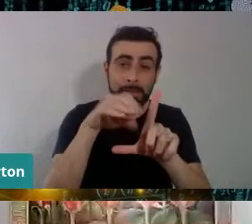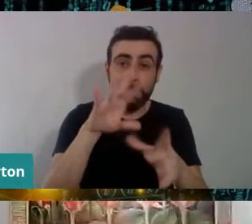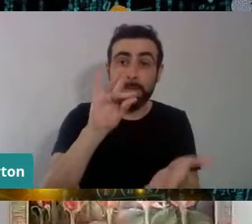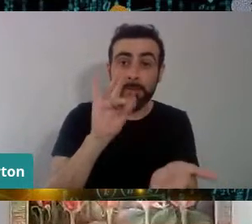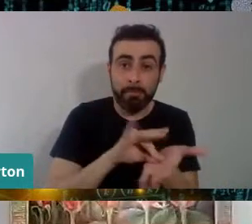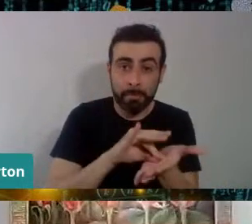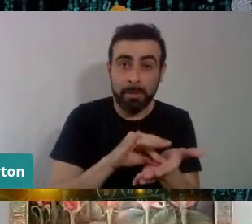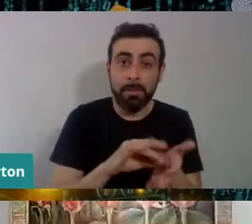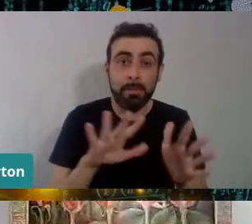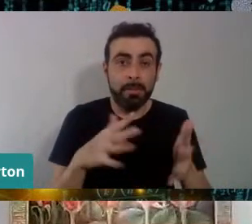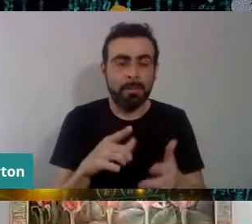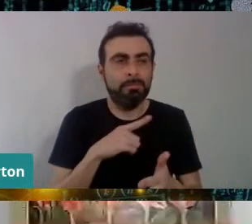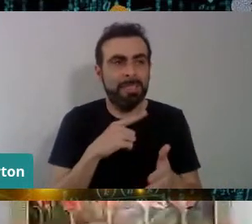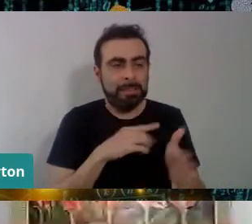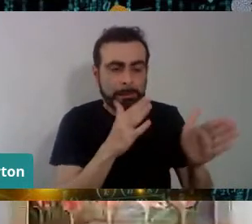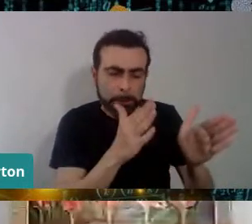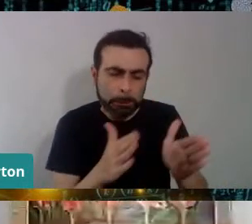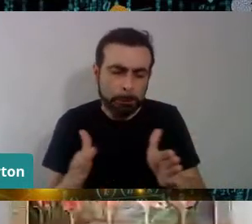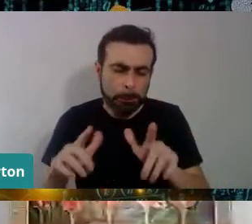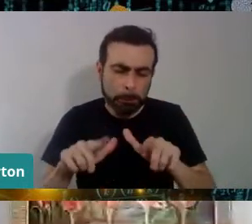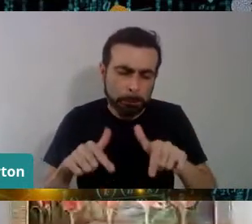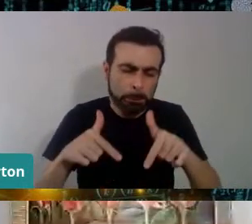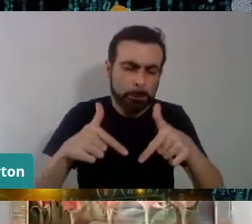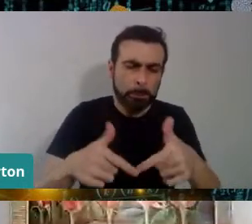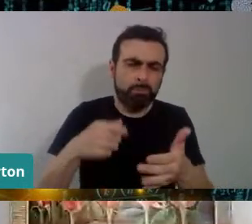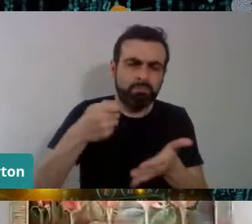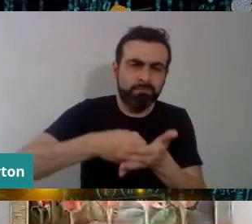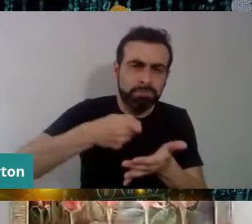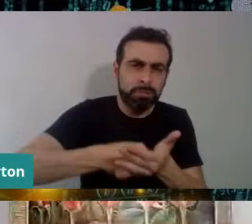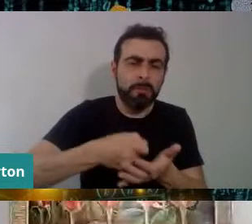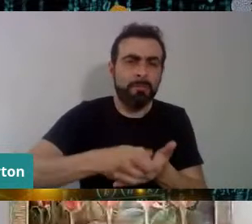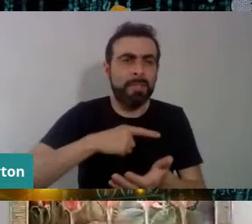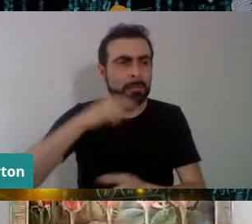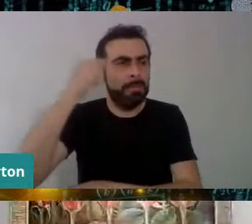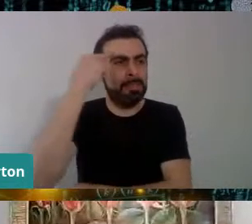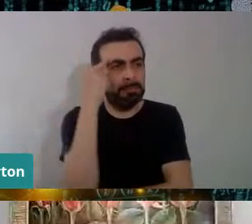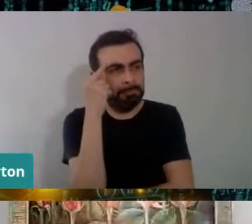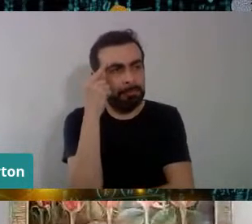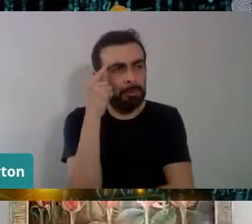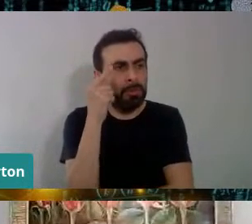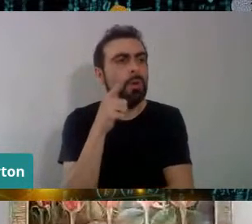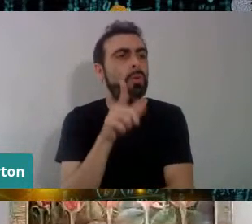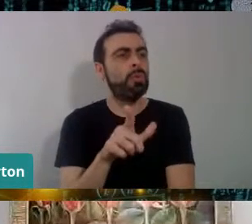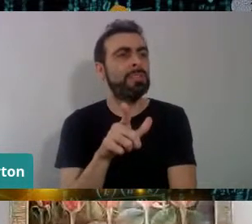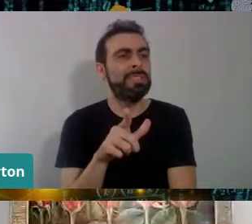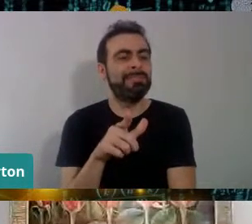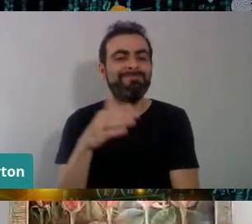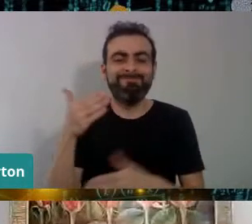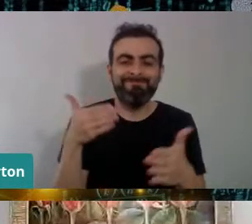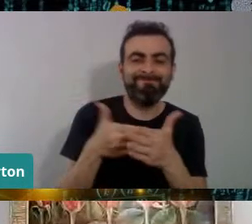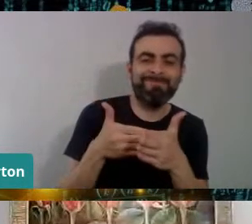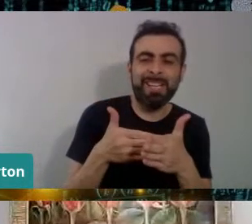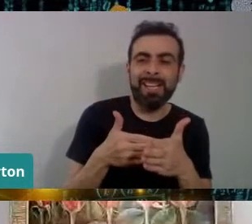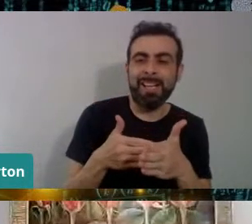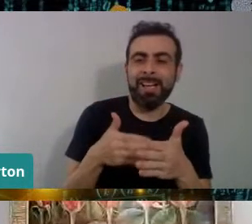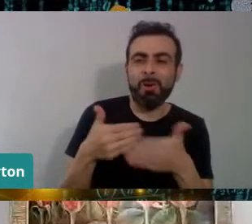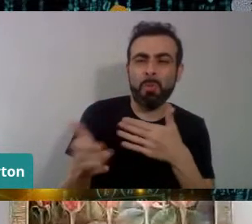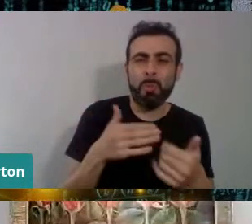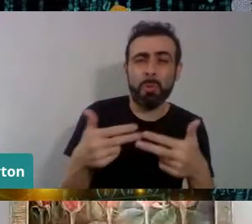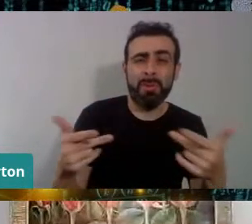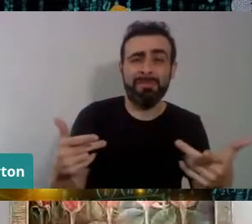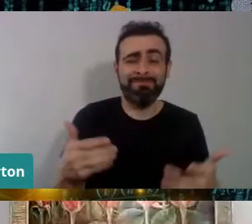né, de muitos anos, né? Quando eu pensava que estava quase certo, alguma coisa acontecia e o sonho,